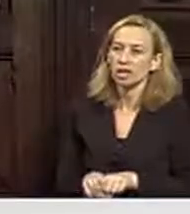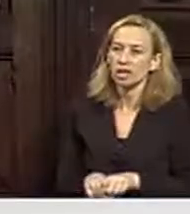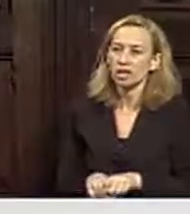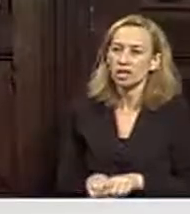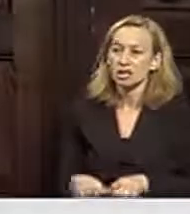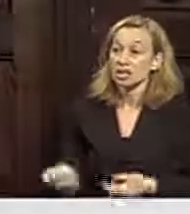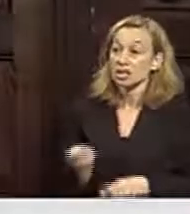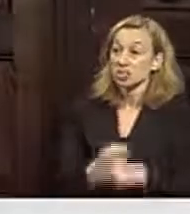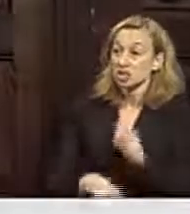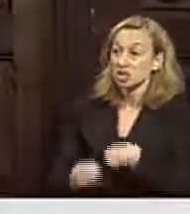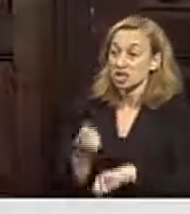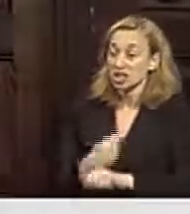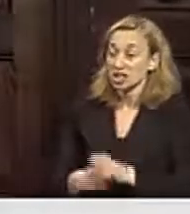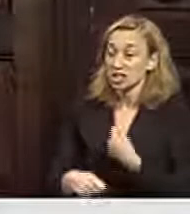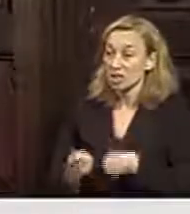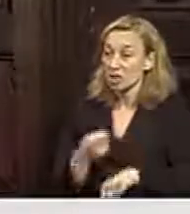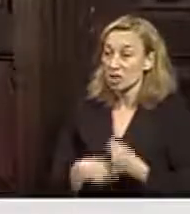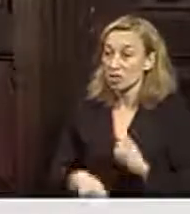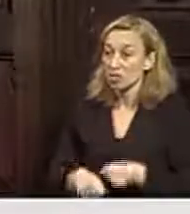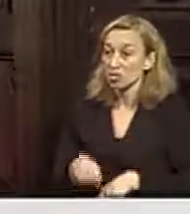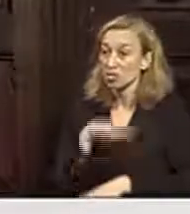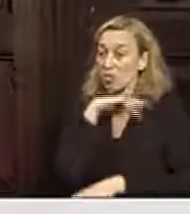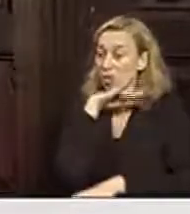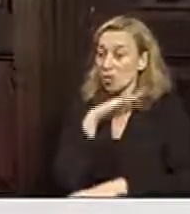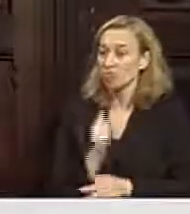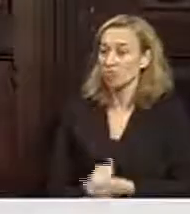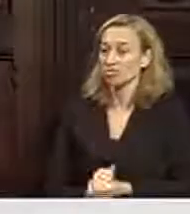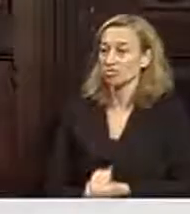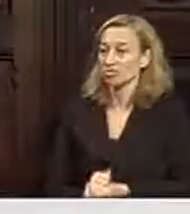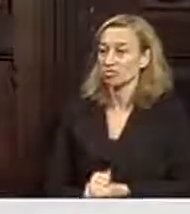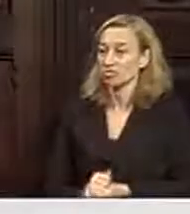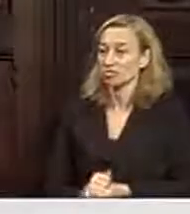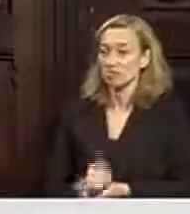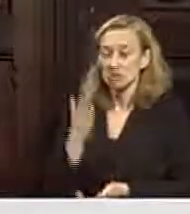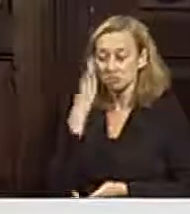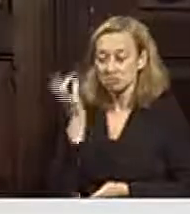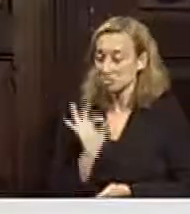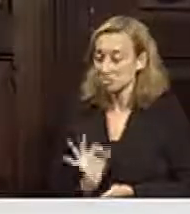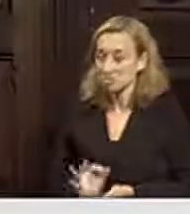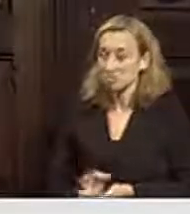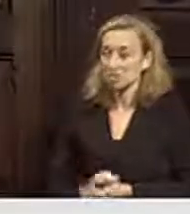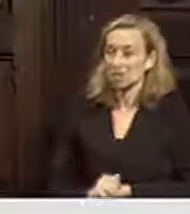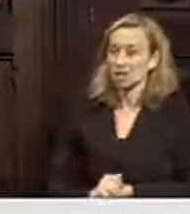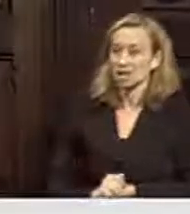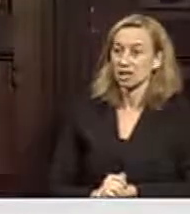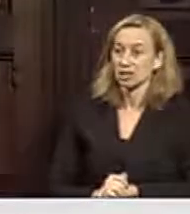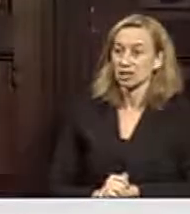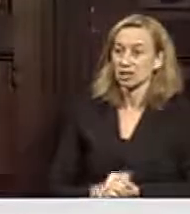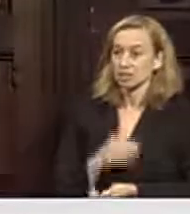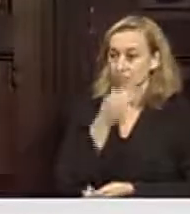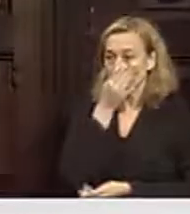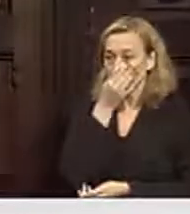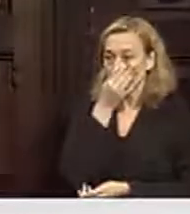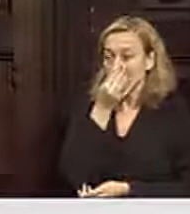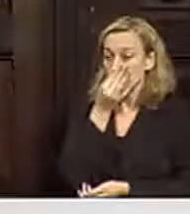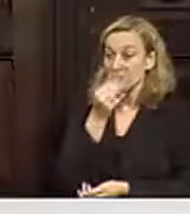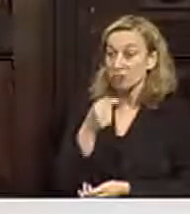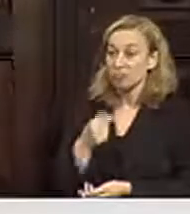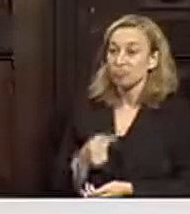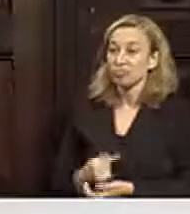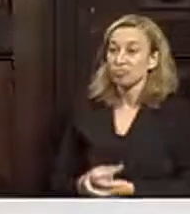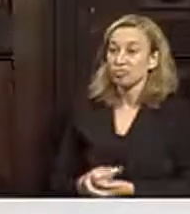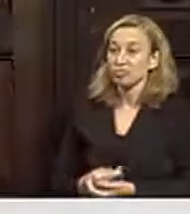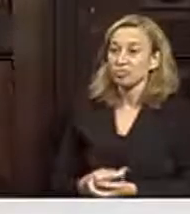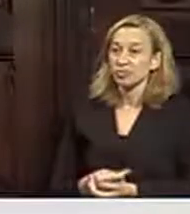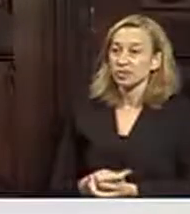sua gestão por ser uma gestão debochada. Ninguém se esquece quando ele disse